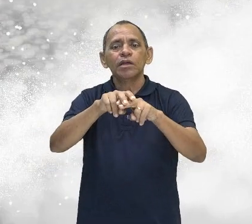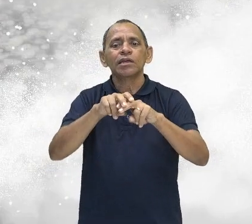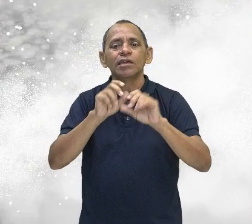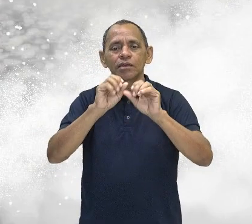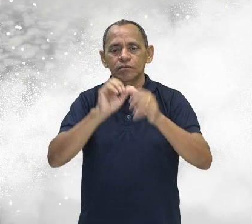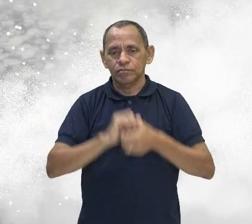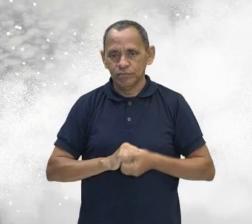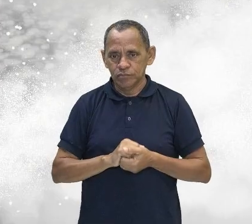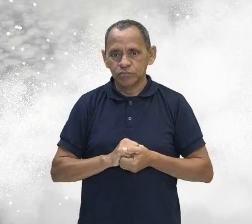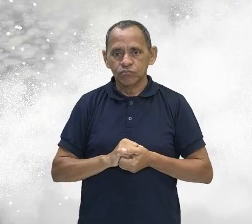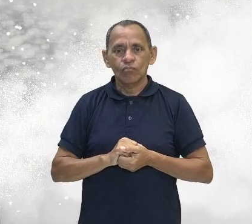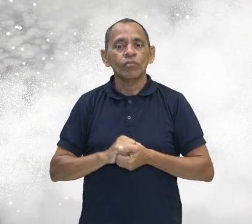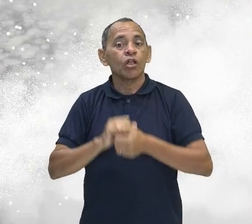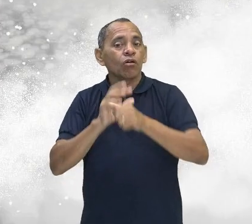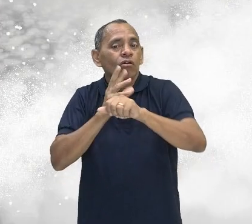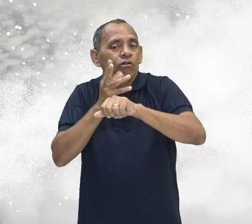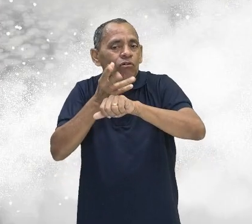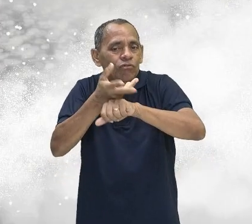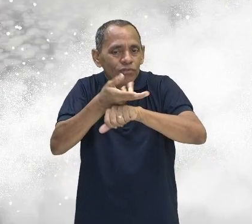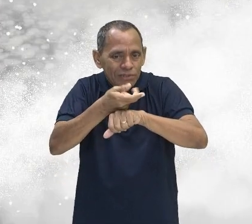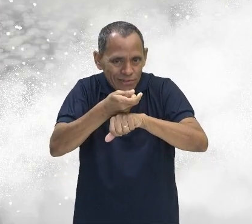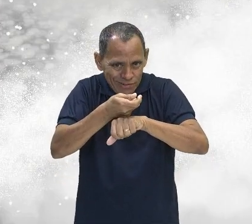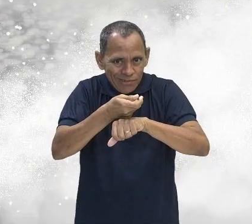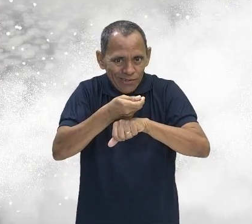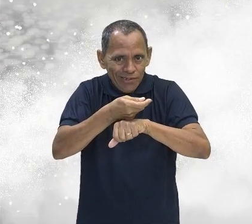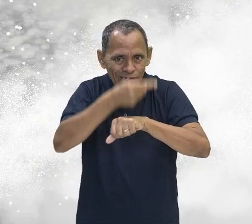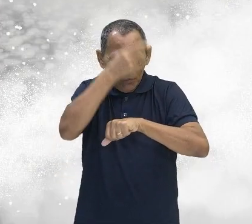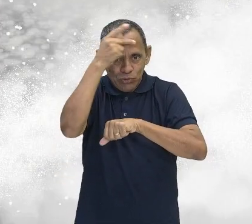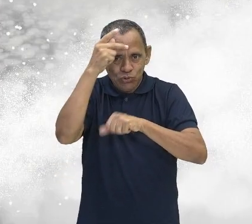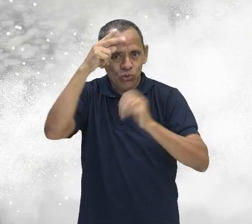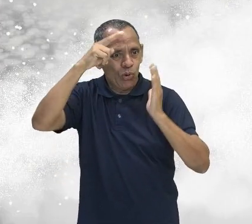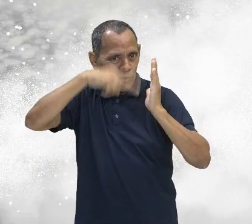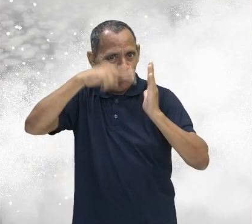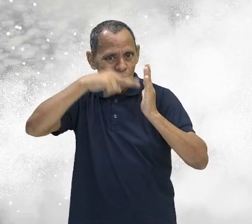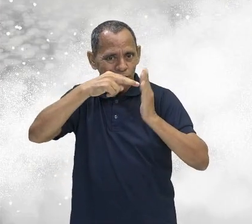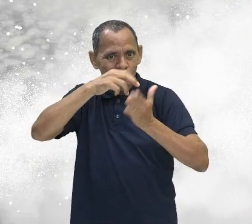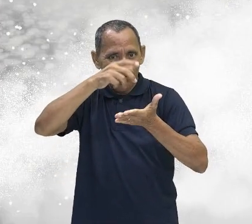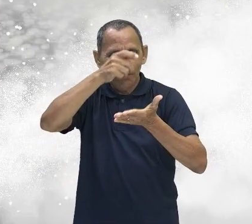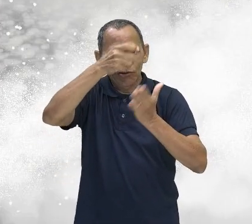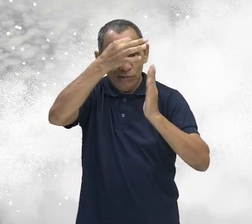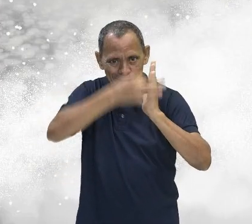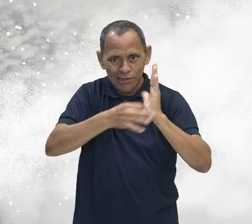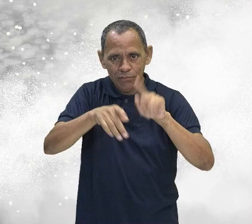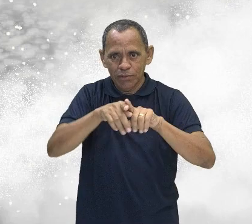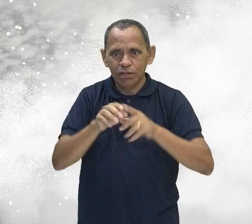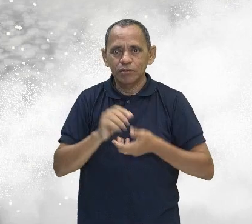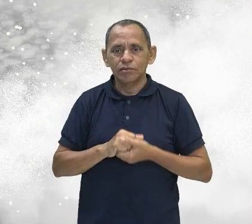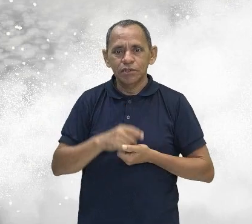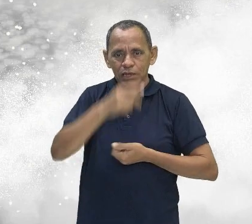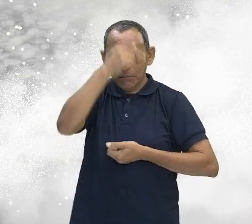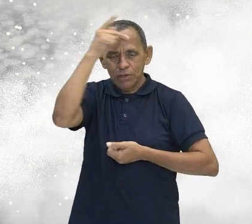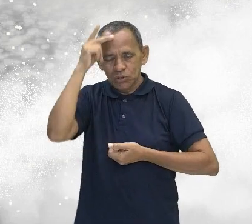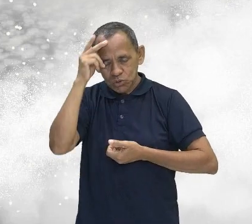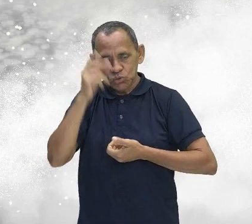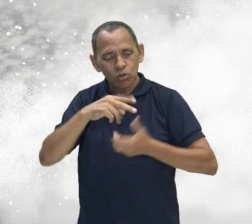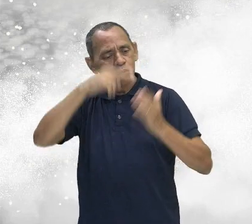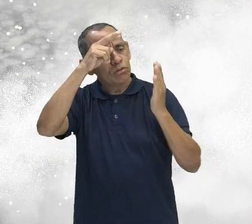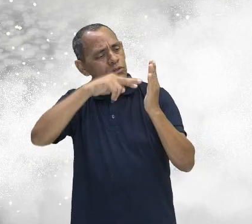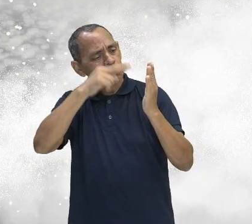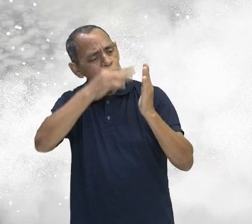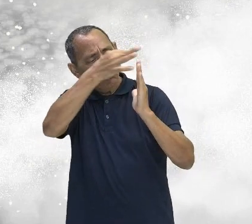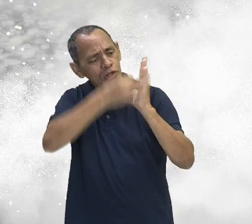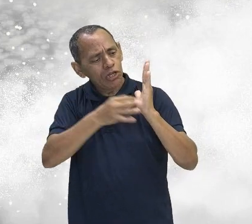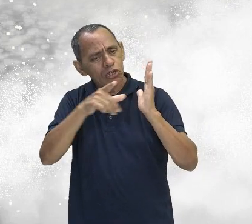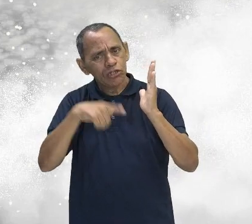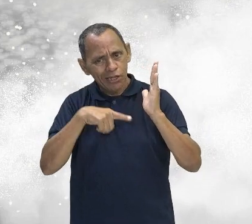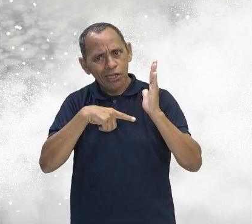forma, convencer os seus leitores, aqueles que recebem aquele texto, a respeito de uma ideia,